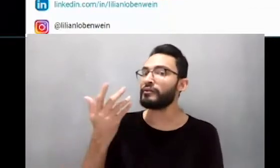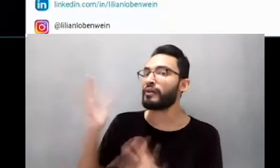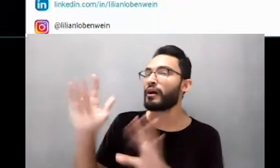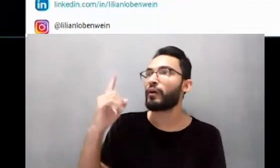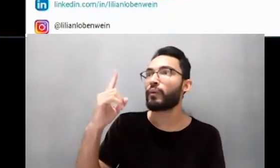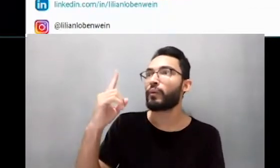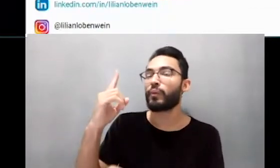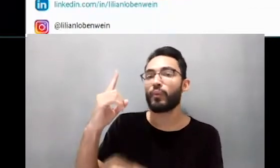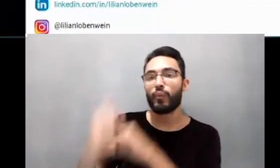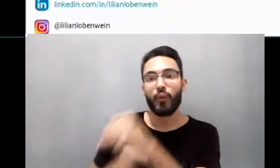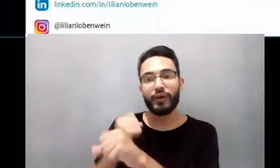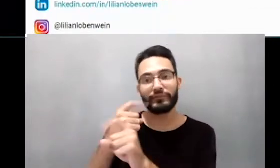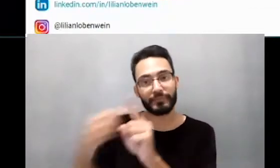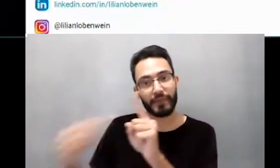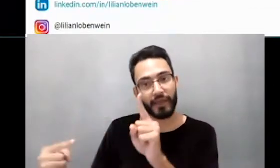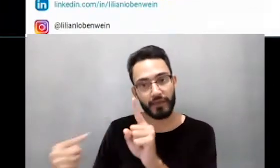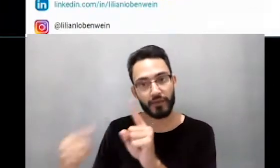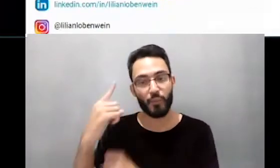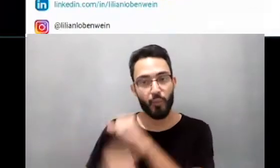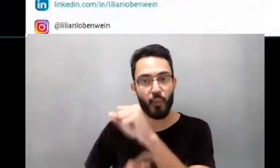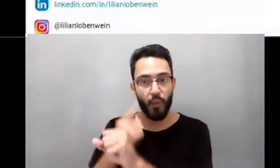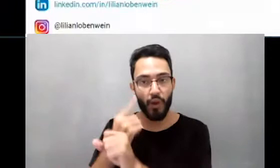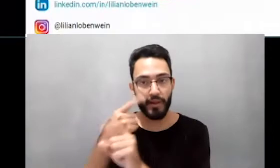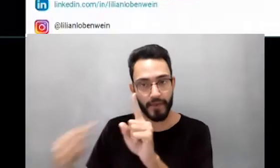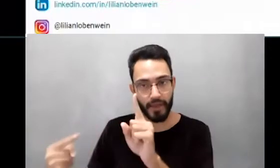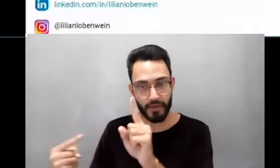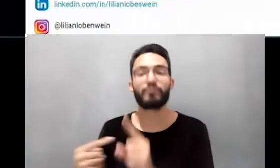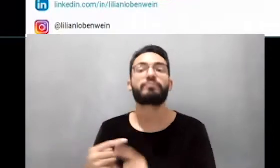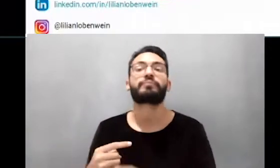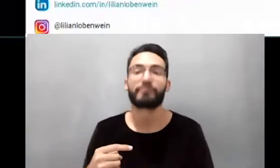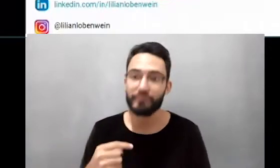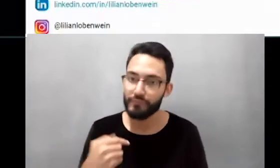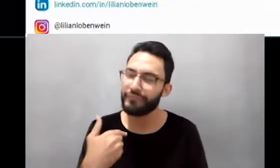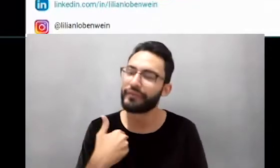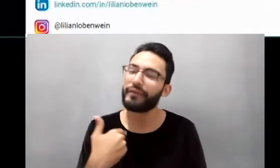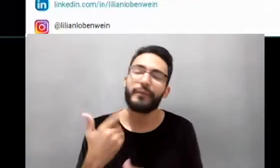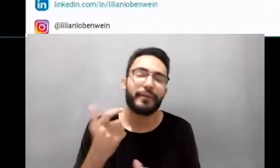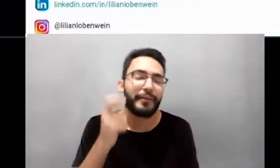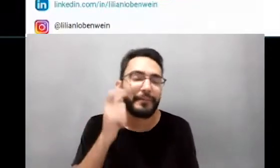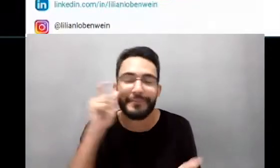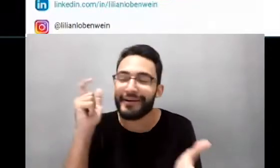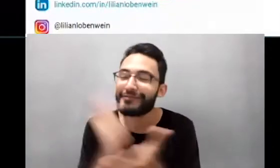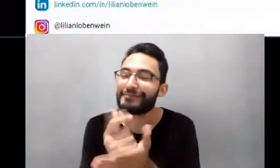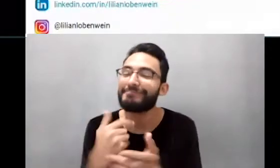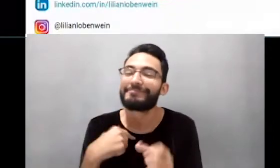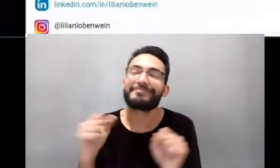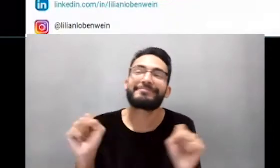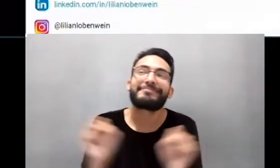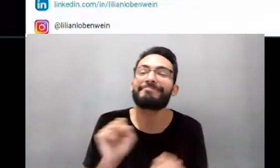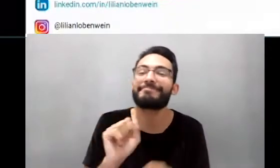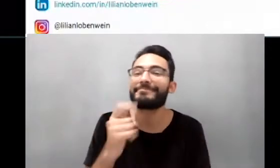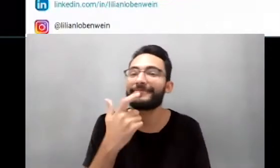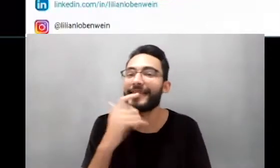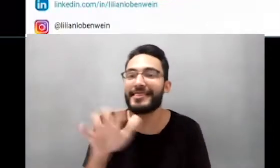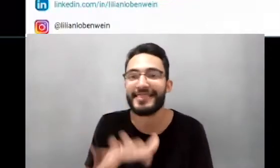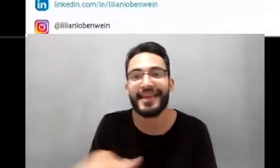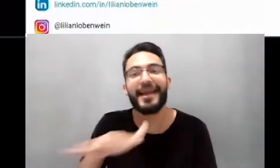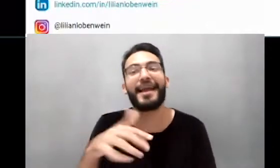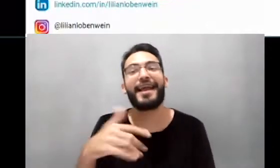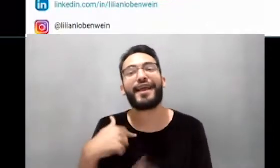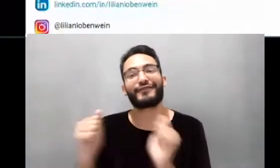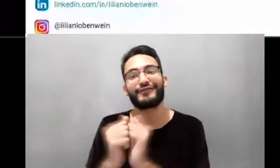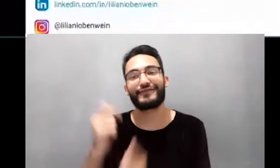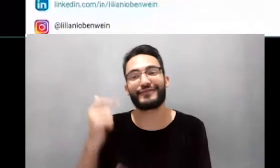1 ano e meio. Sempre fui muito apaixonada pela C&T, estou muito feliz de estar aqui, né? E hoje eu estou com a Aline nesse desafio